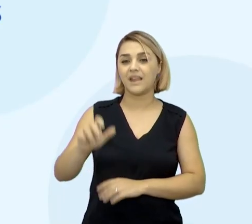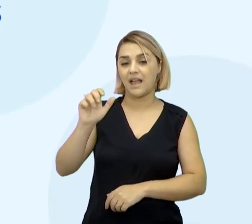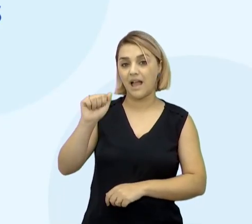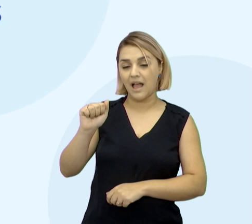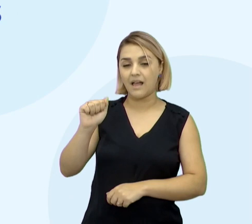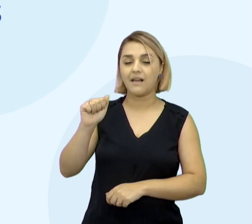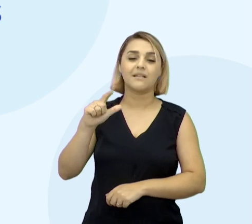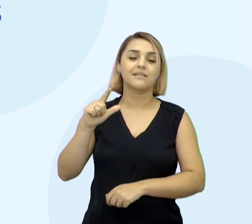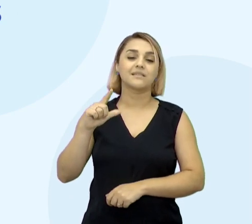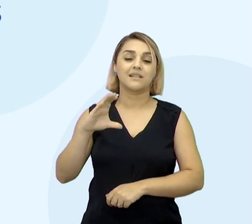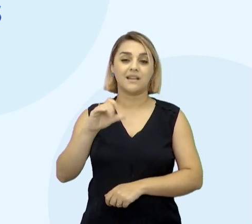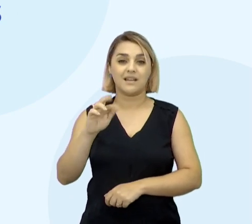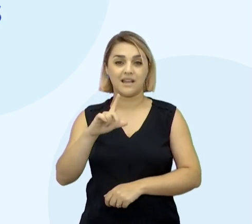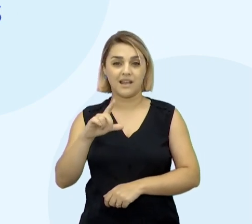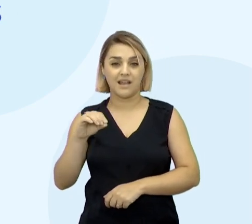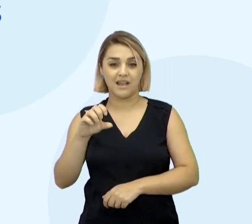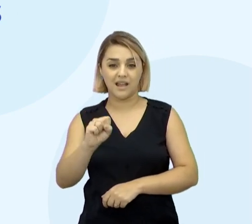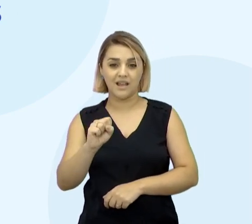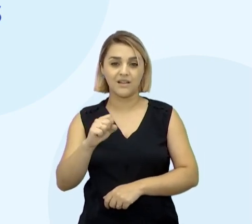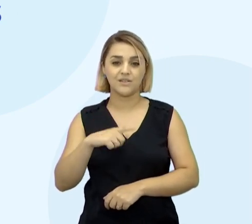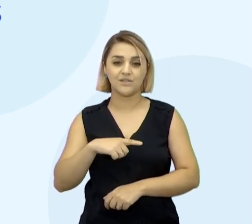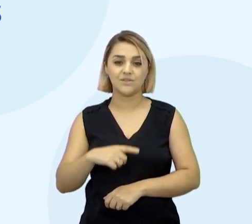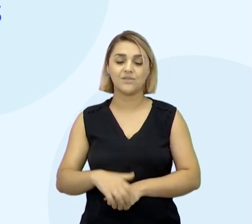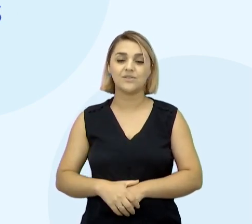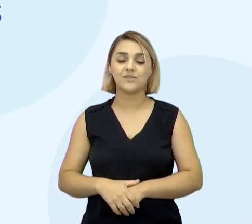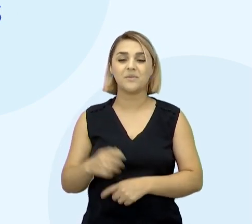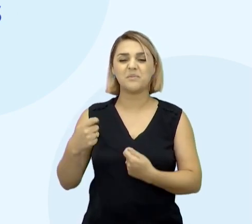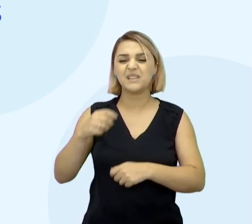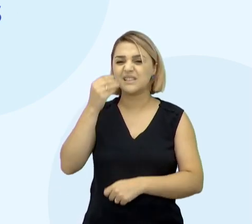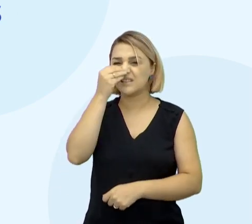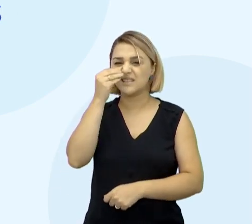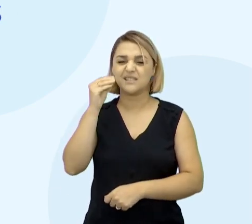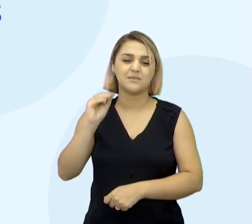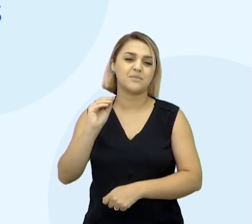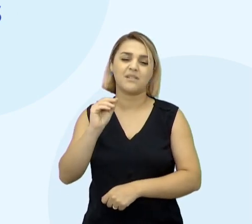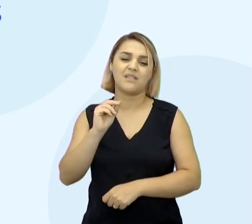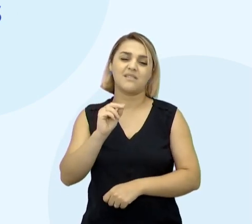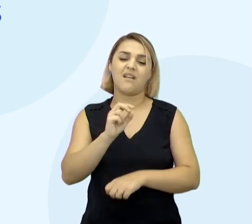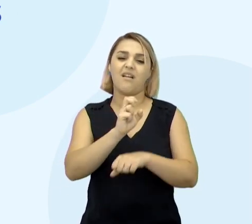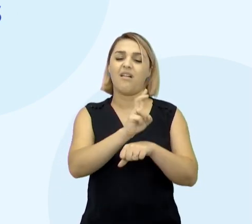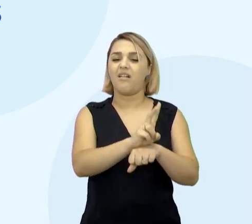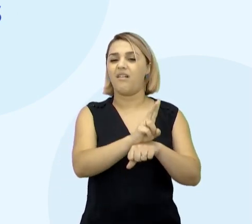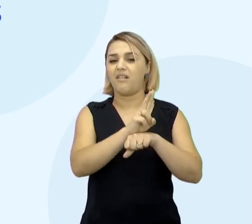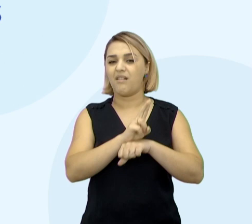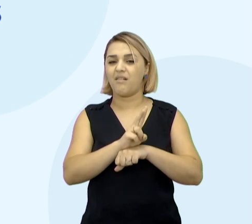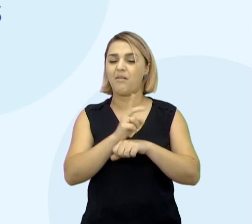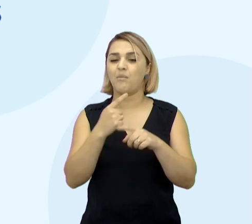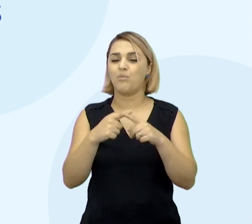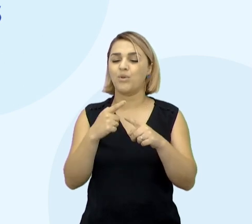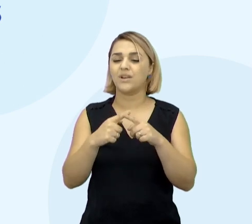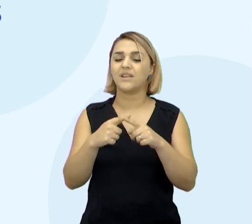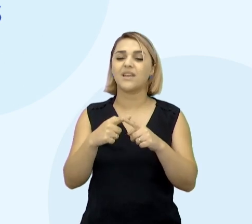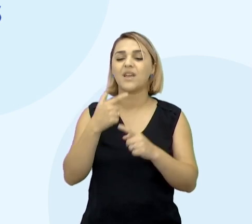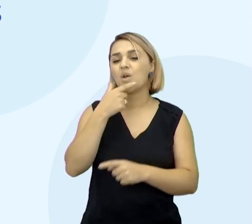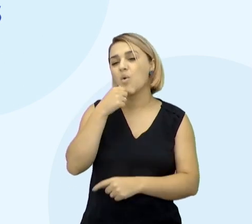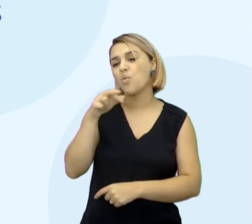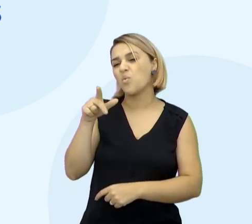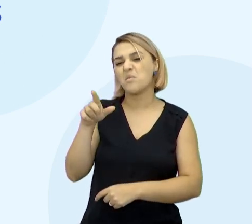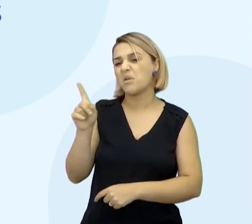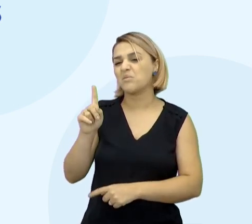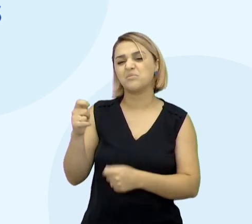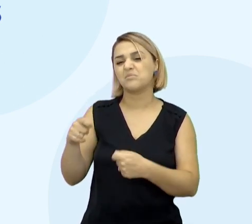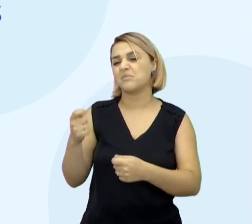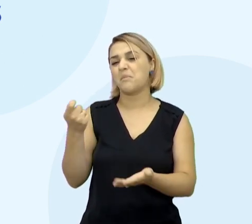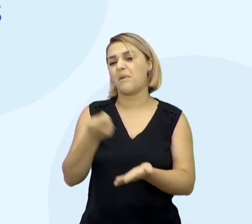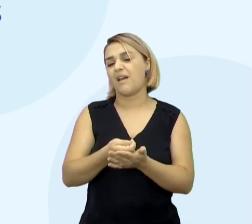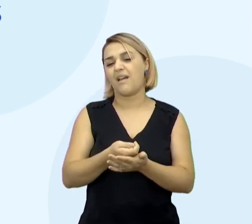Carlos deve ignorar a dívida com o empréstimo que fez ao irmão, pois são parentes e Juliana deve permanecer com seus